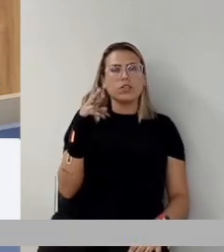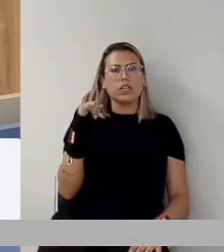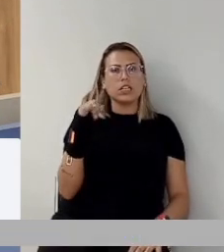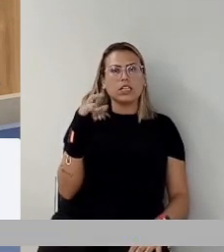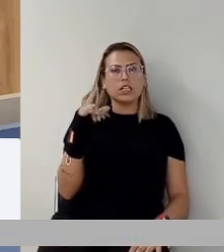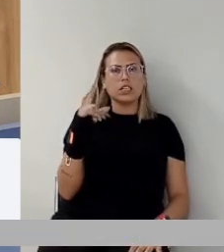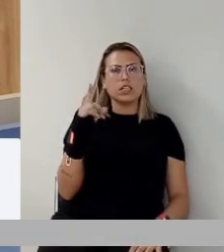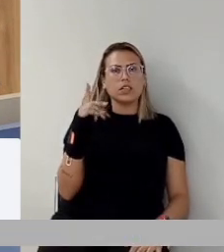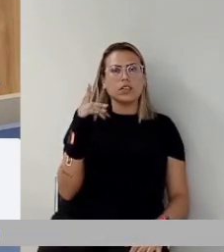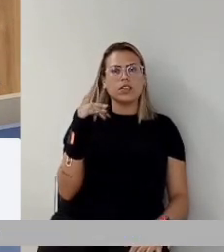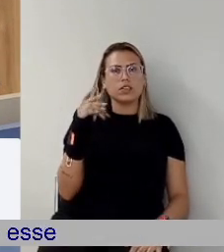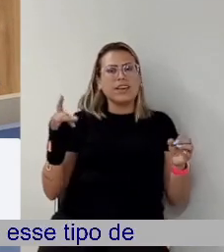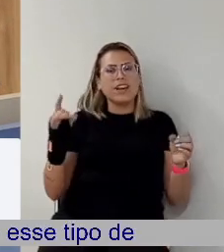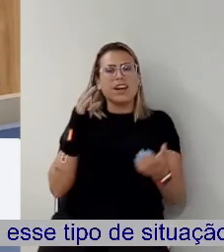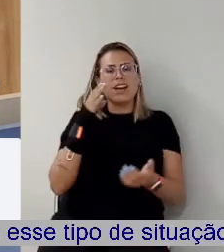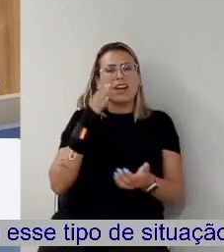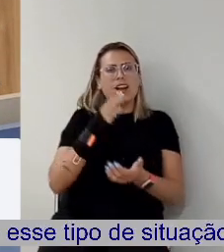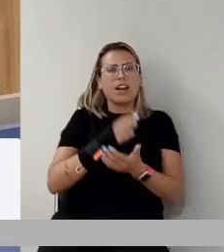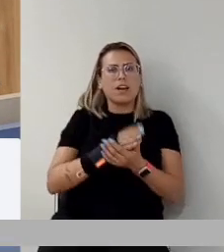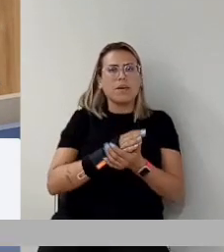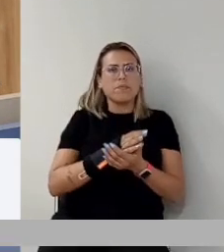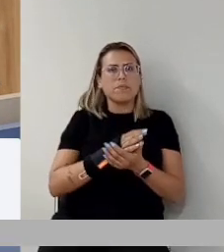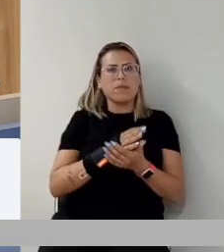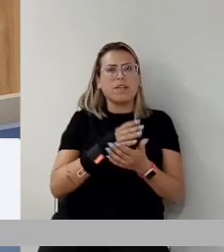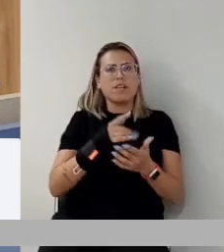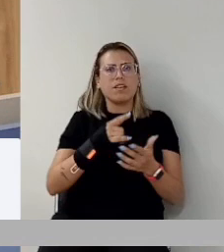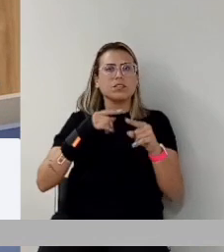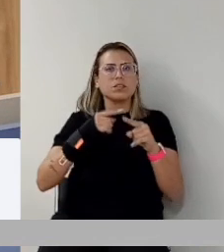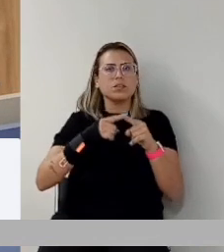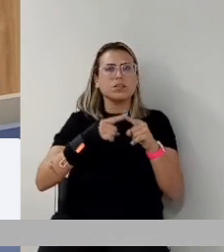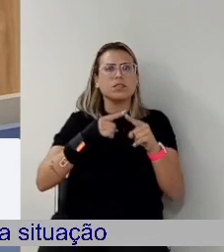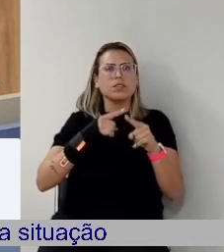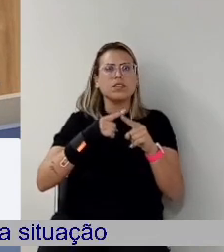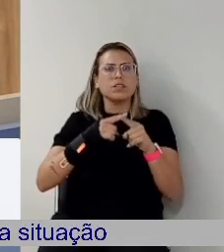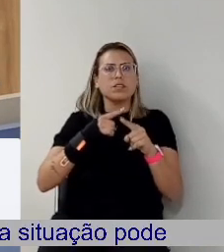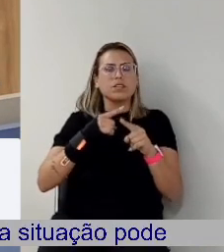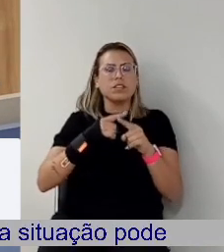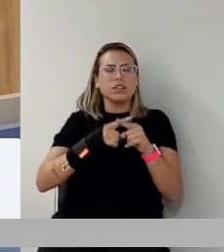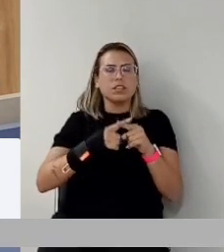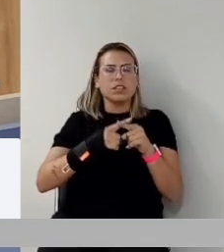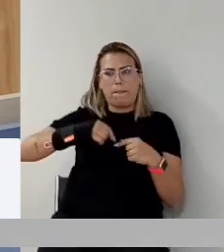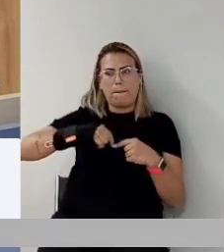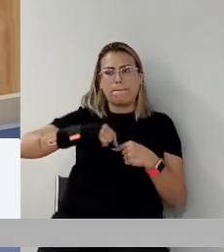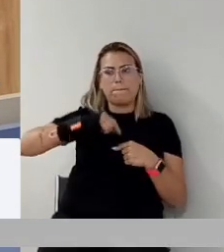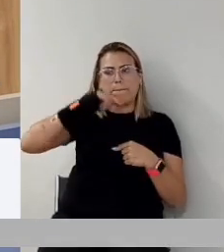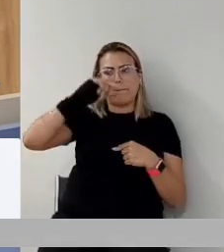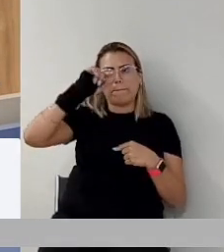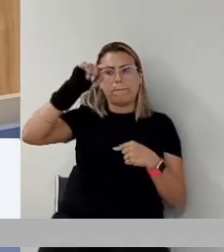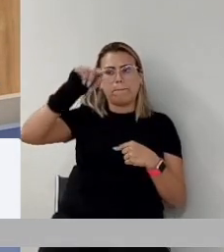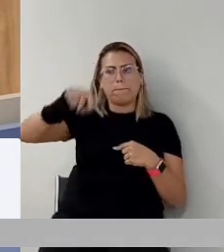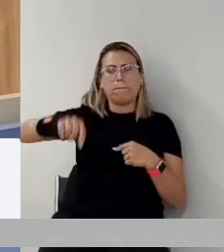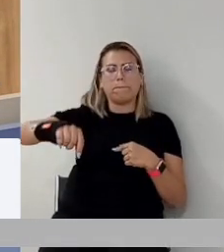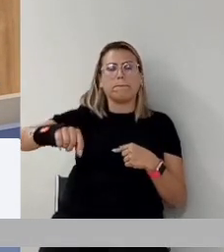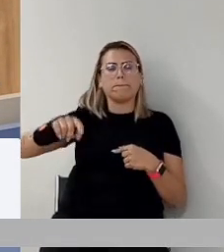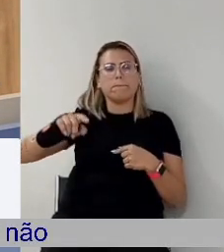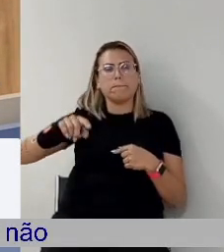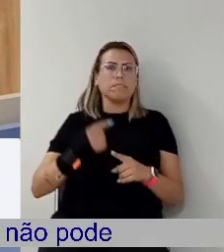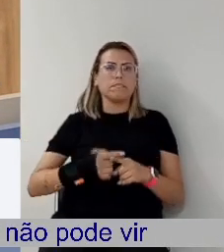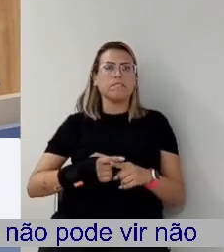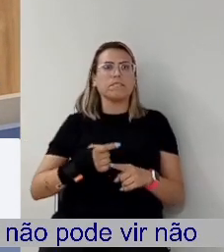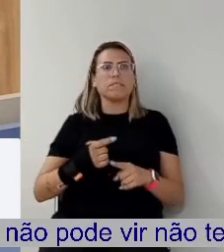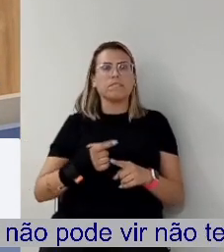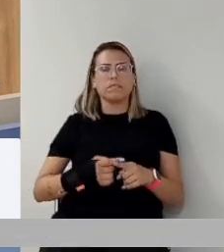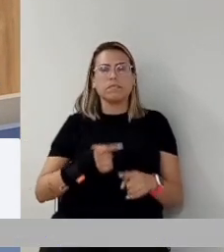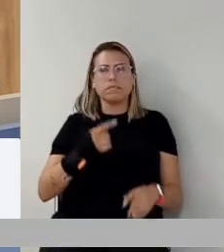então acabar com esse tipo de situação como eu falei repito quer dizer que da situação pode ir pra oposição mas da Oposição não pode vir não que é